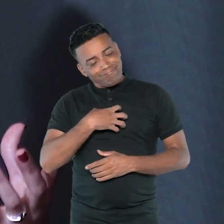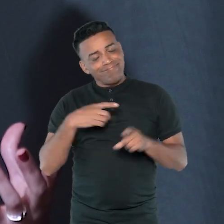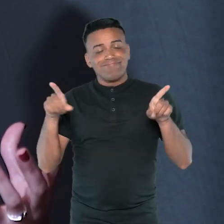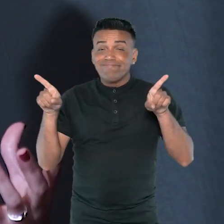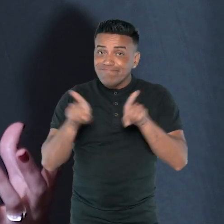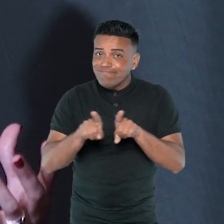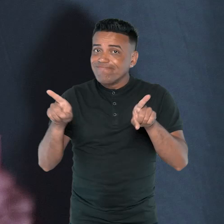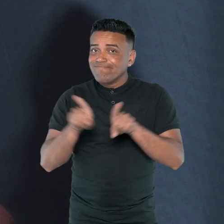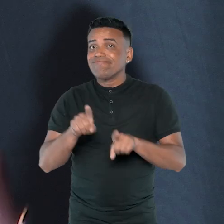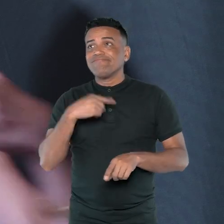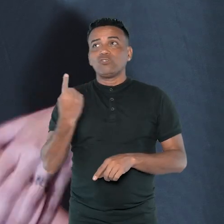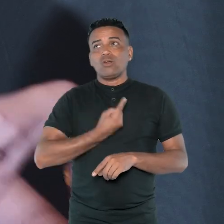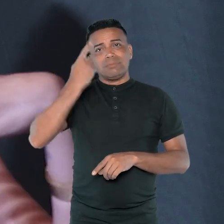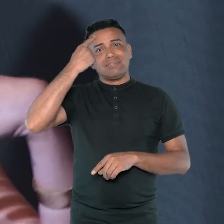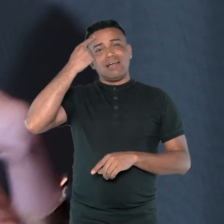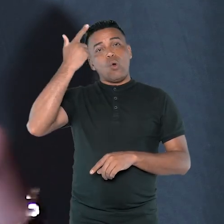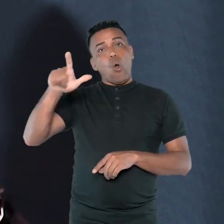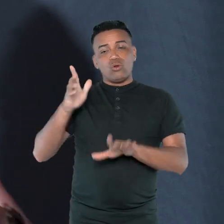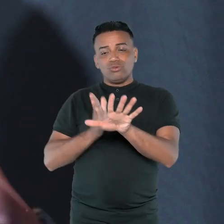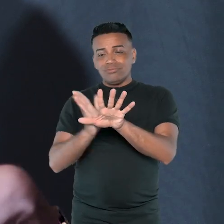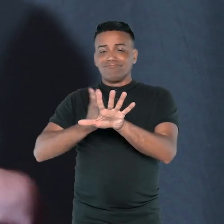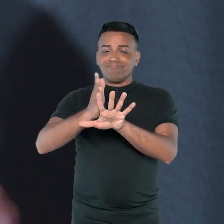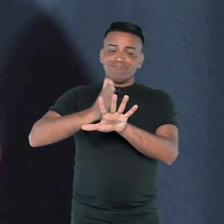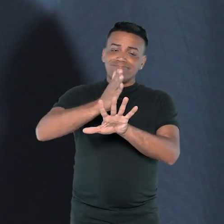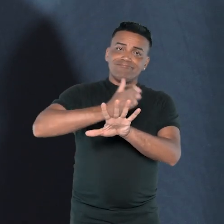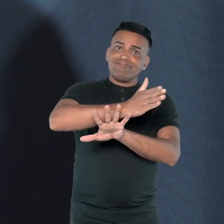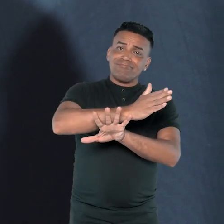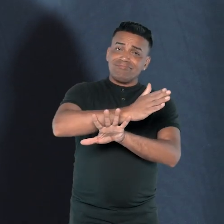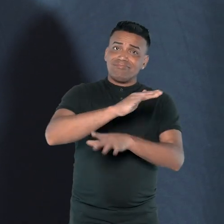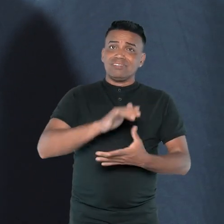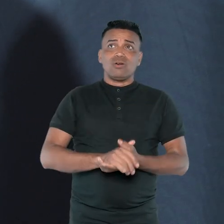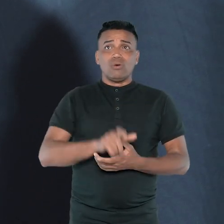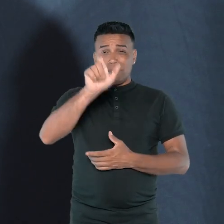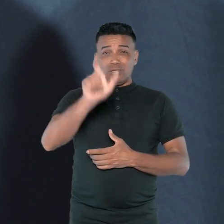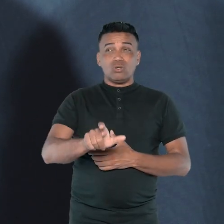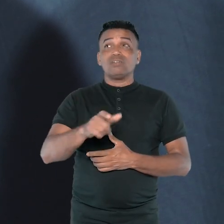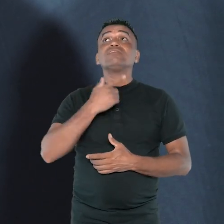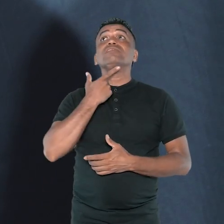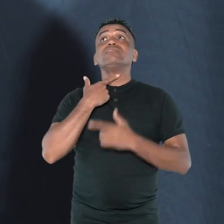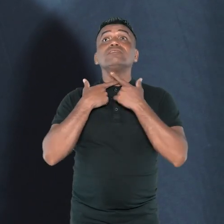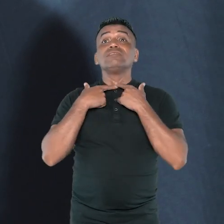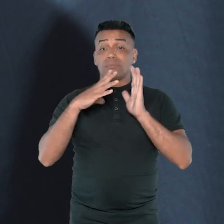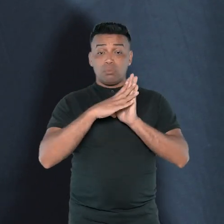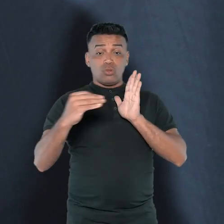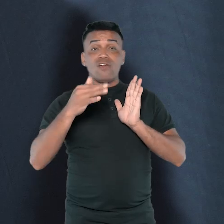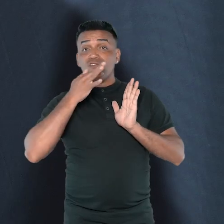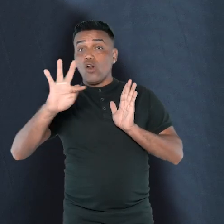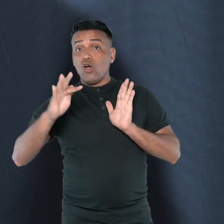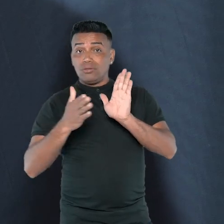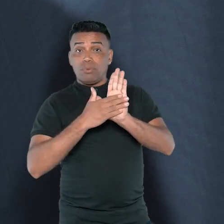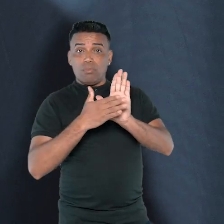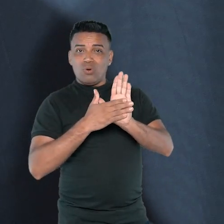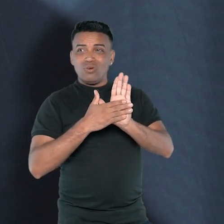pensar outros destinos também para esse desejo. Um sujeito que não seja um desejo no modelo que o Freud tenta propor, né, que alguém ia